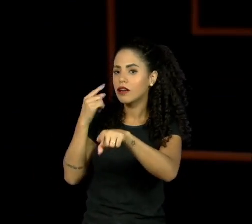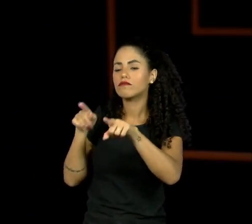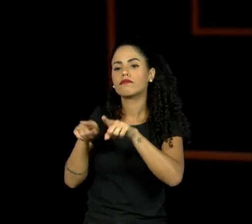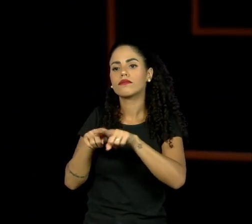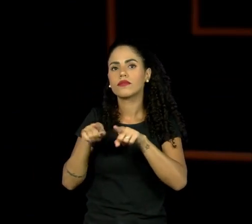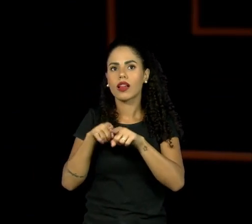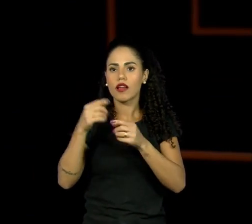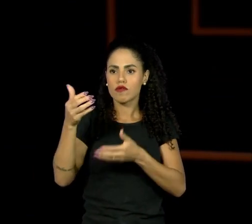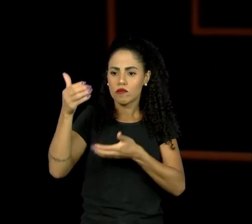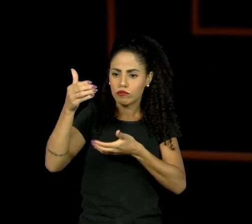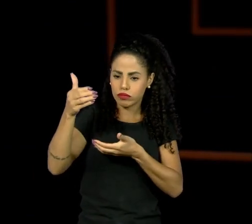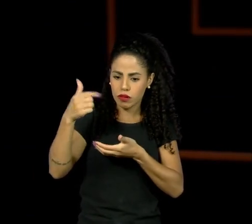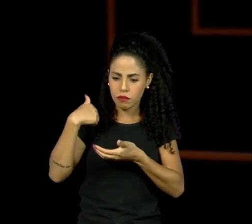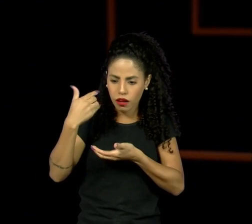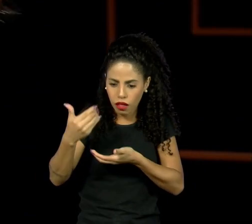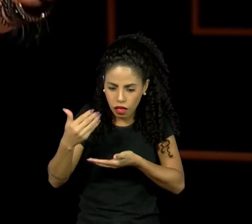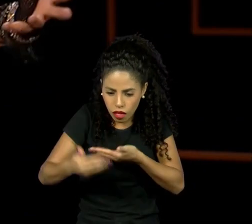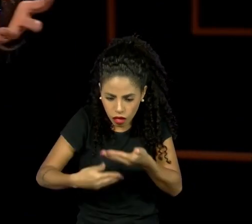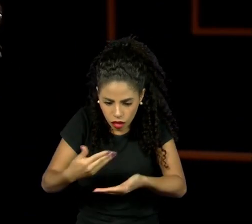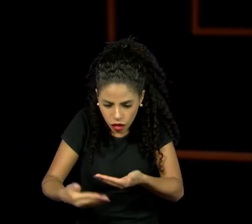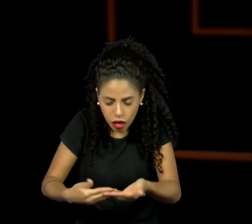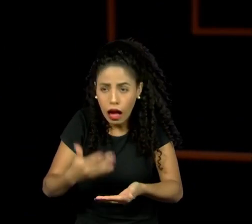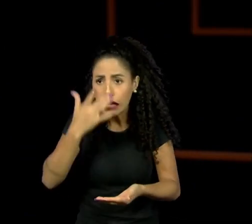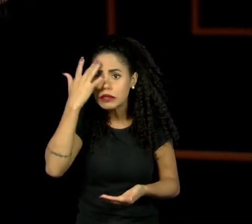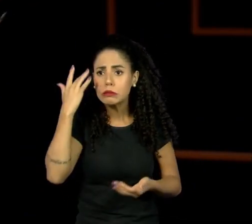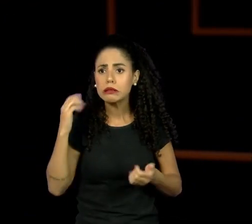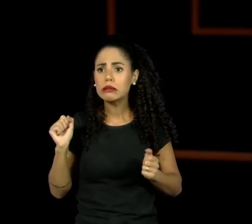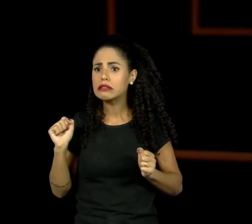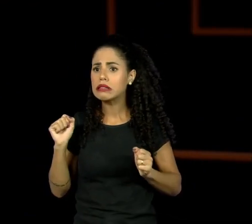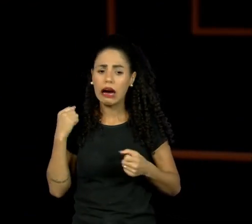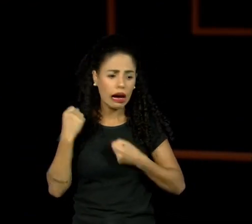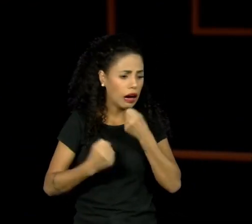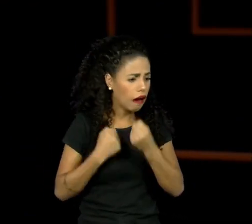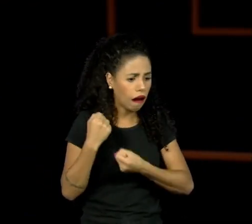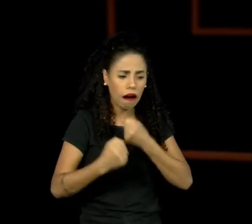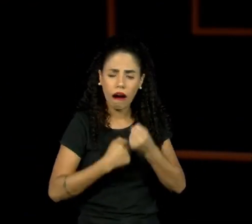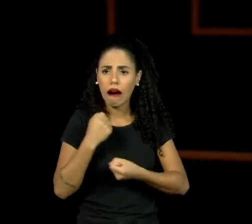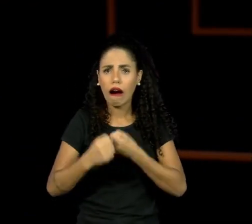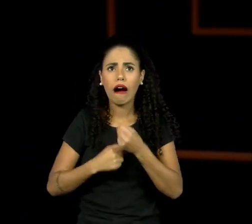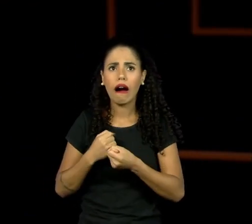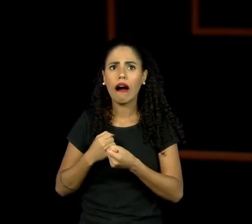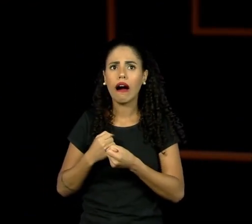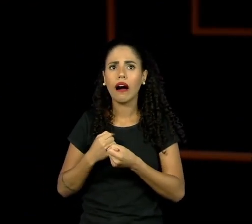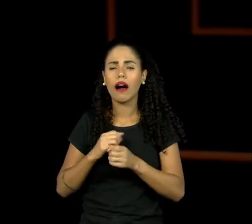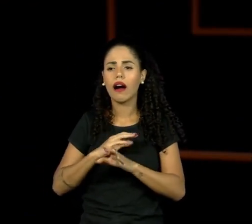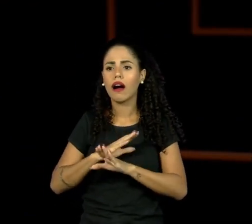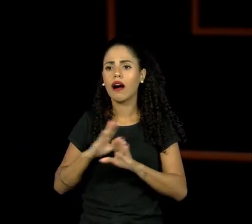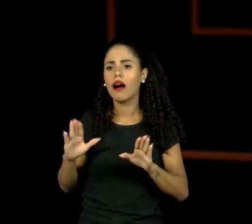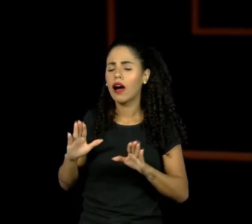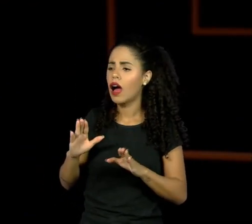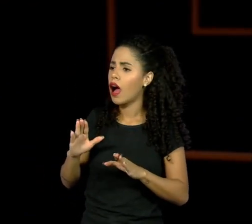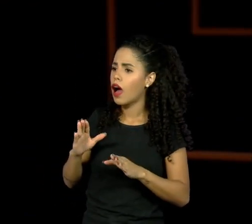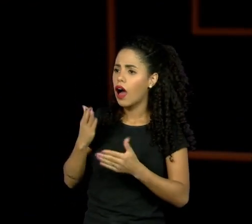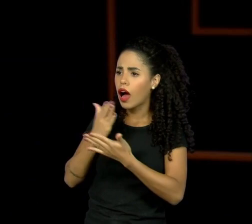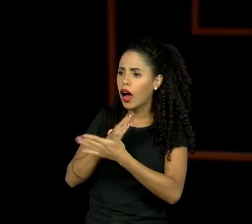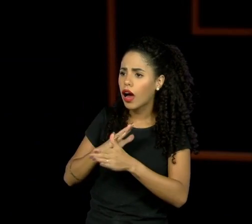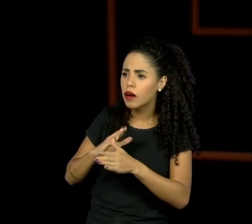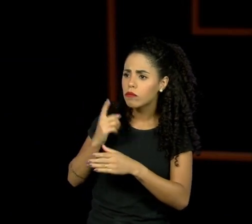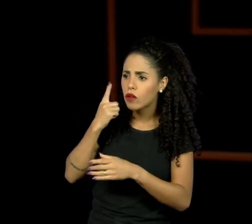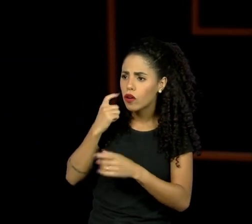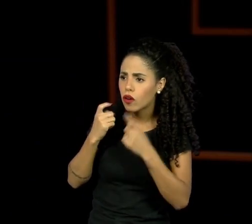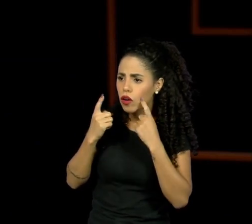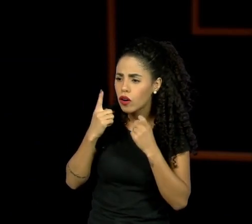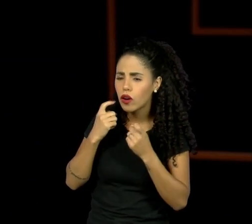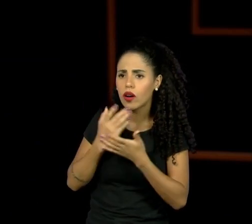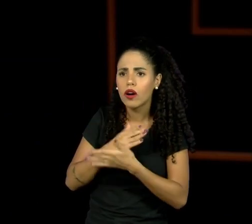caiu de um banco alto e todo mundo correu, foi uma queda feia. Ela disse, acabou chorando, meu padre. Quando ele contou essa história, a